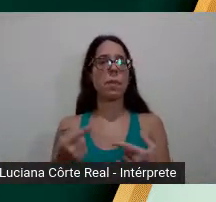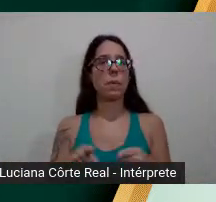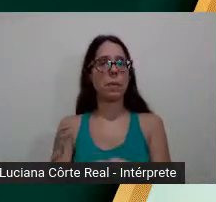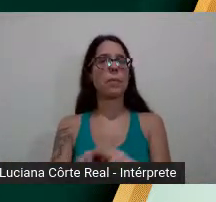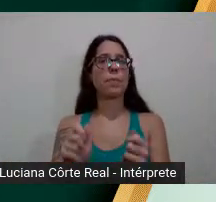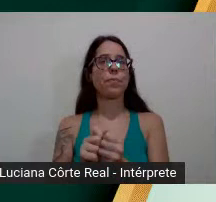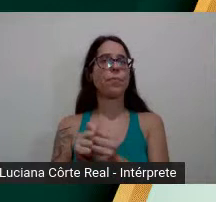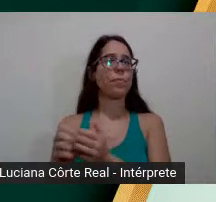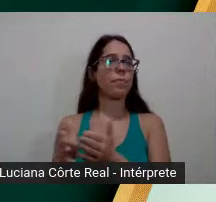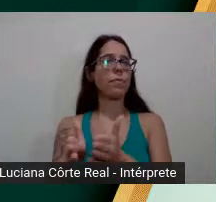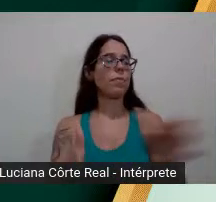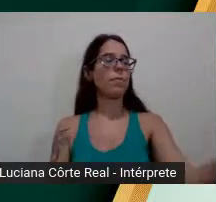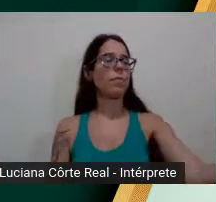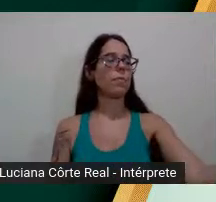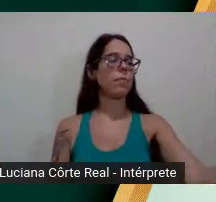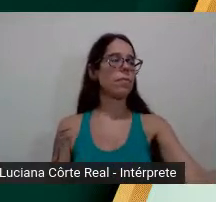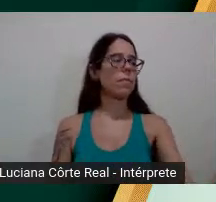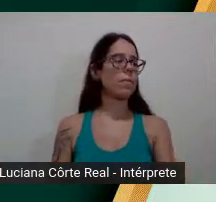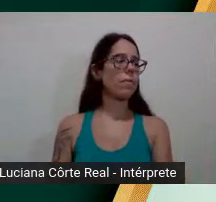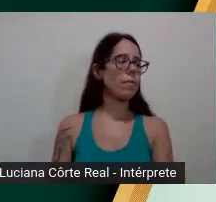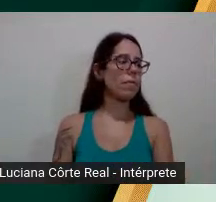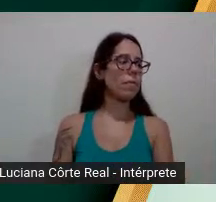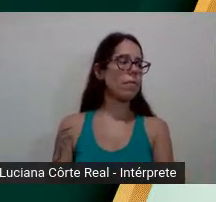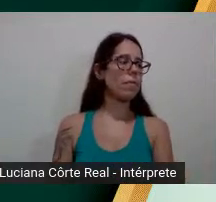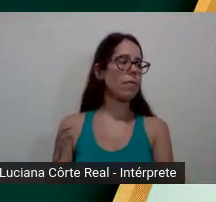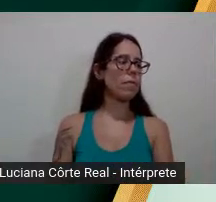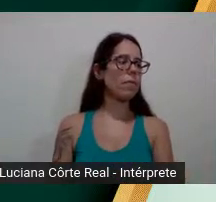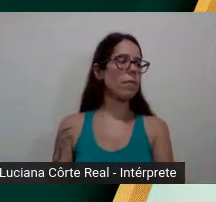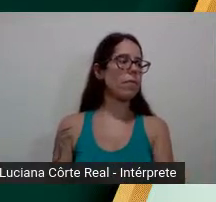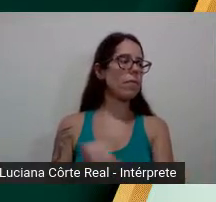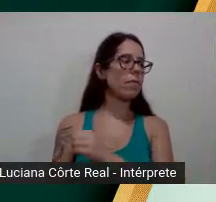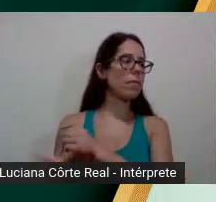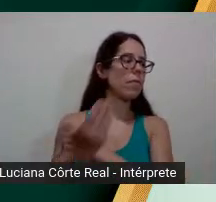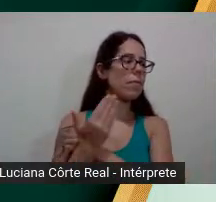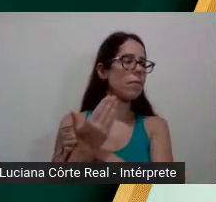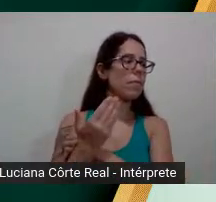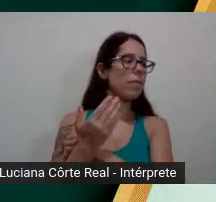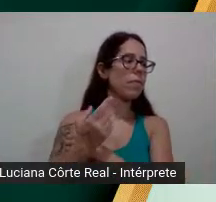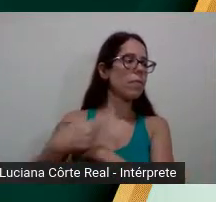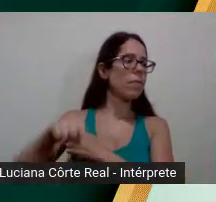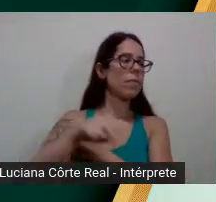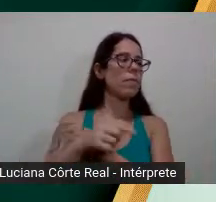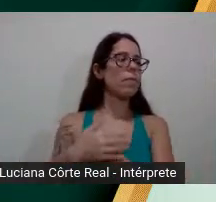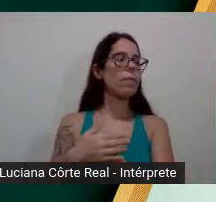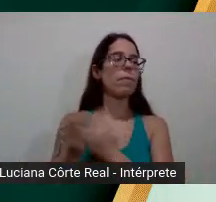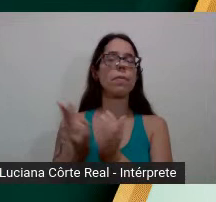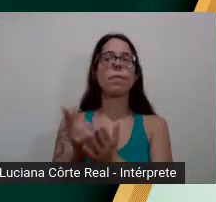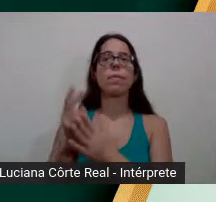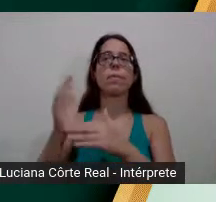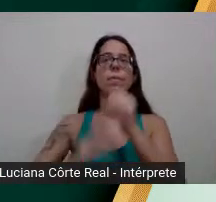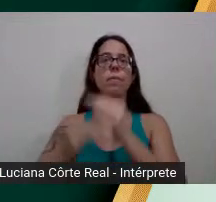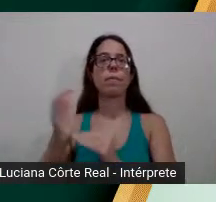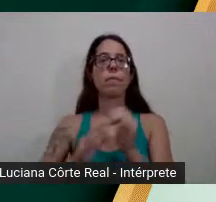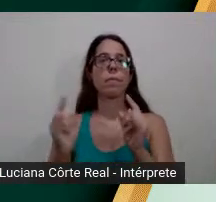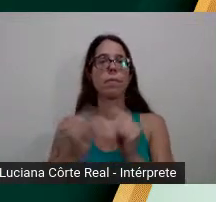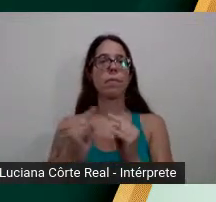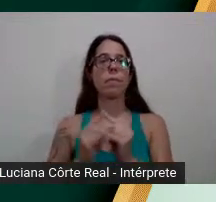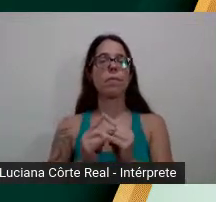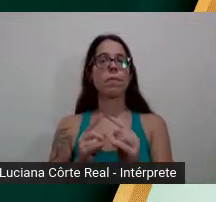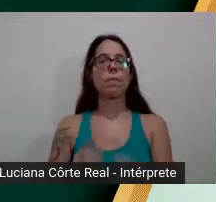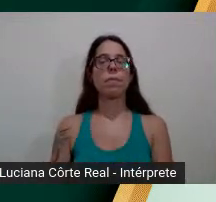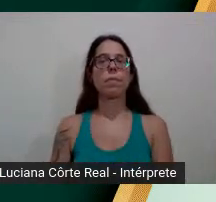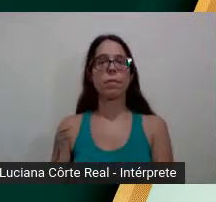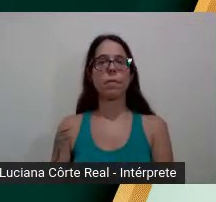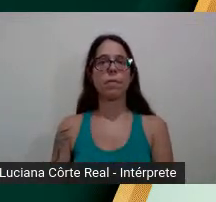nossa caminhada. Nos ajudem a continuar construindo a nossa instituição. Levem com orgulho